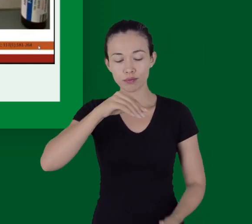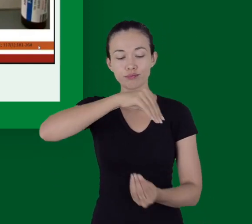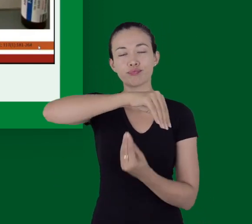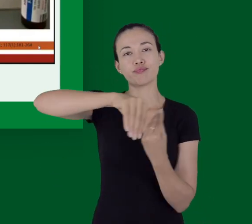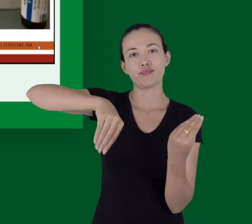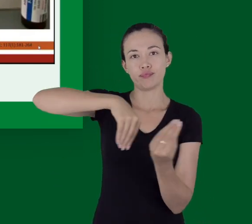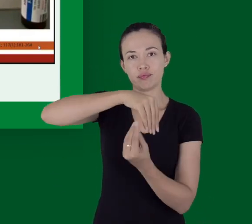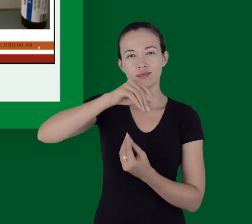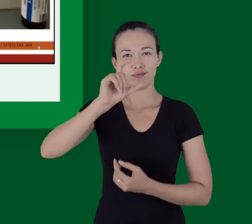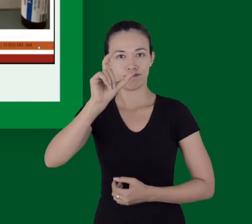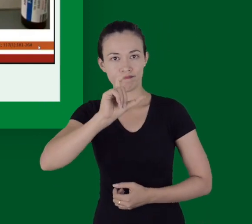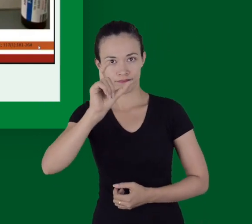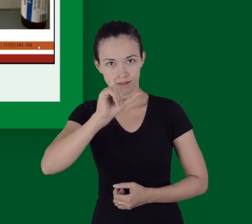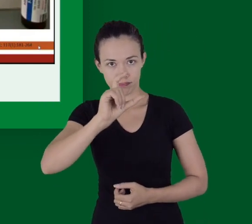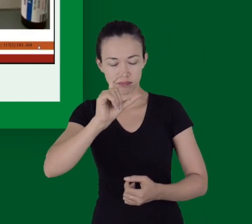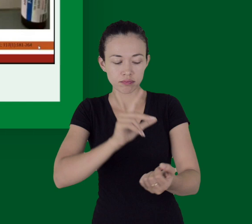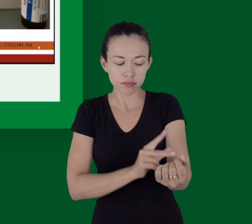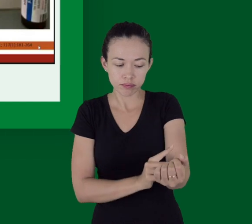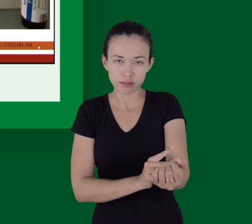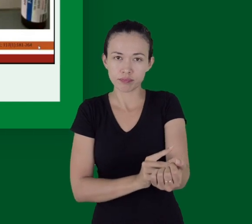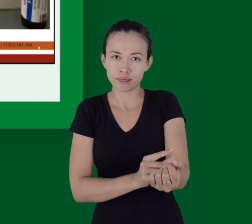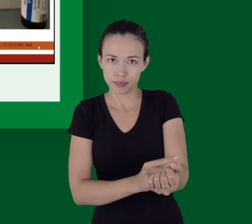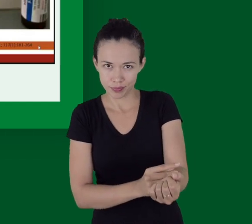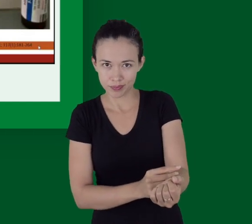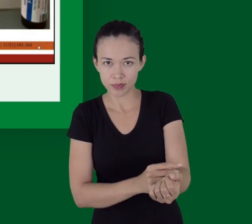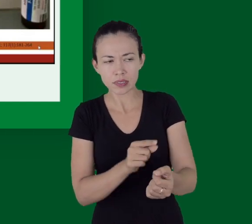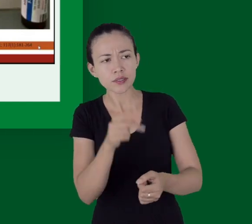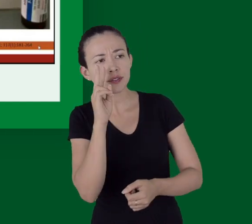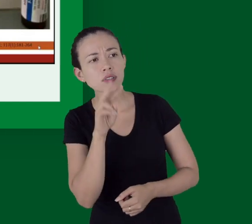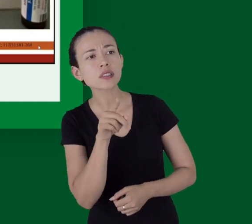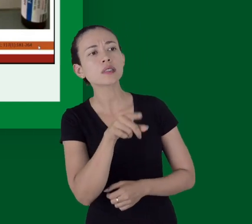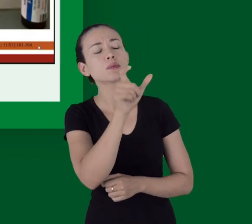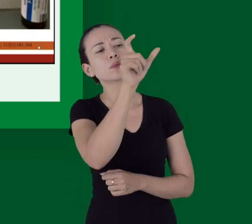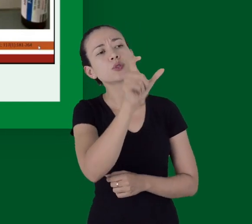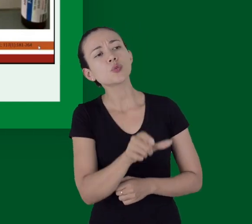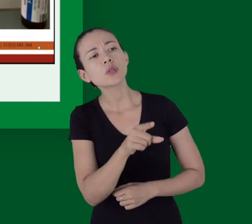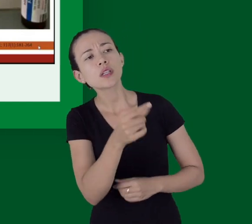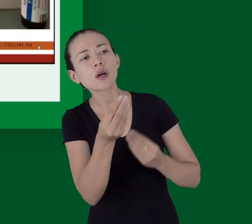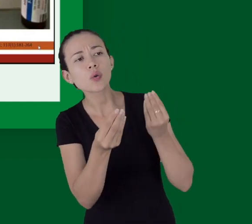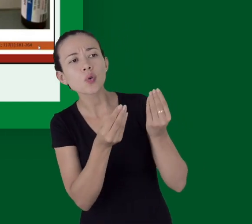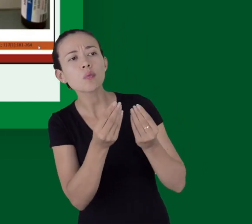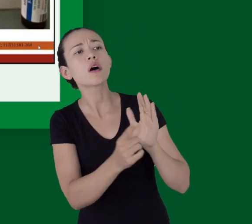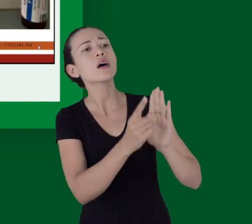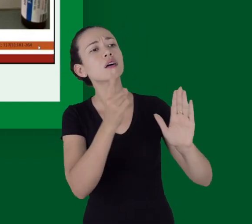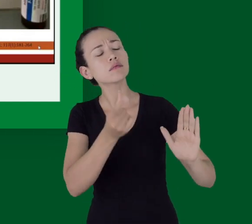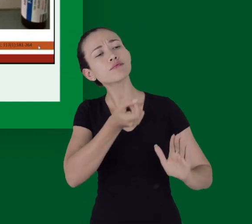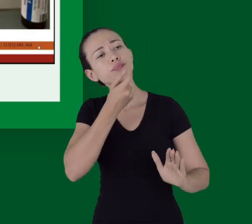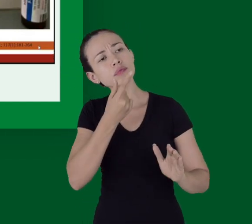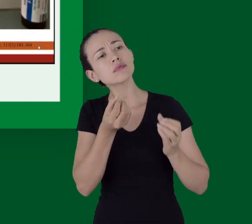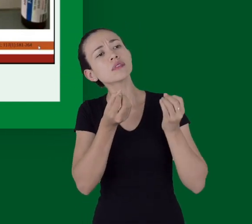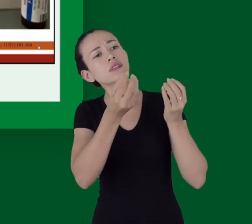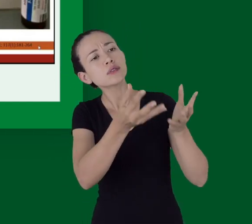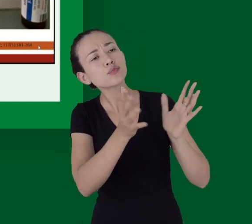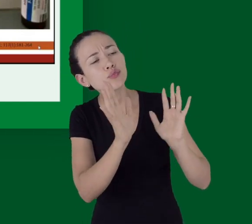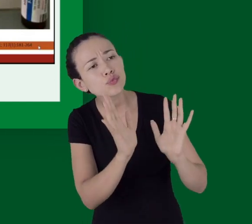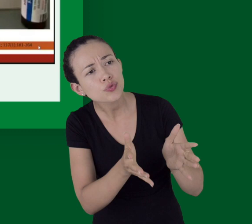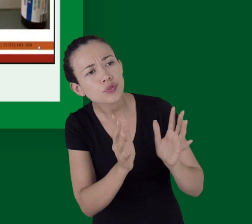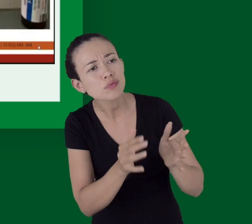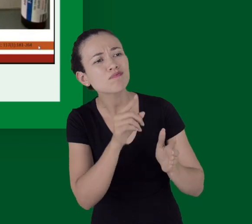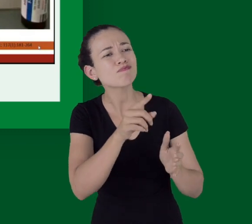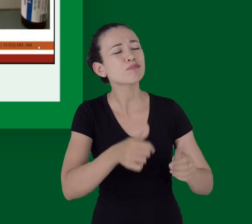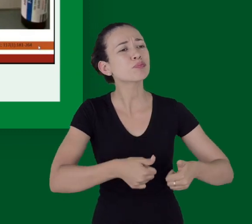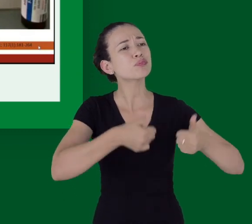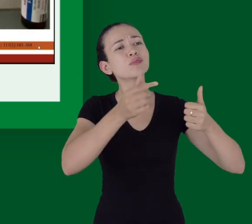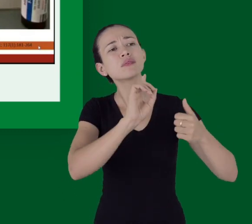hipertensão, dor refratária, ou a dor, você já fez algumas medicações e não melhorou, né? Você já pode colocar o tridil, porque você já